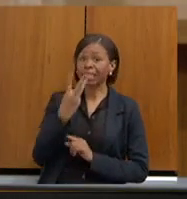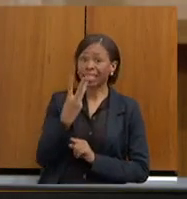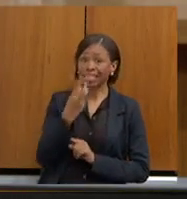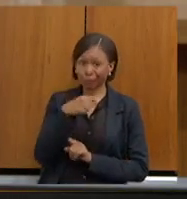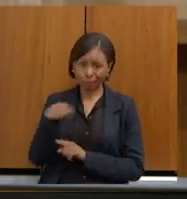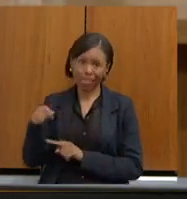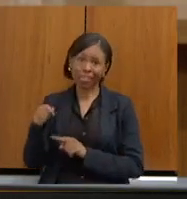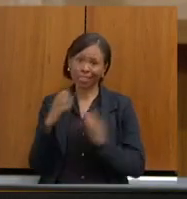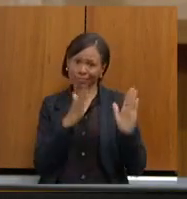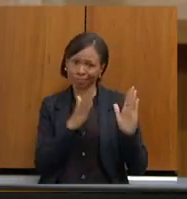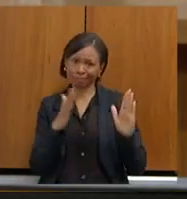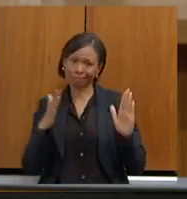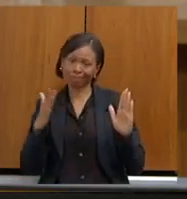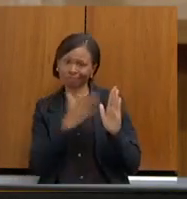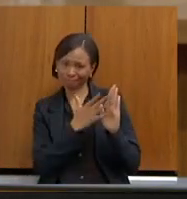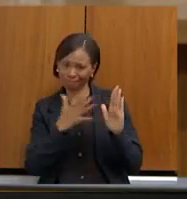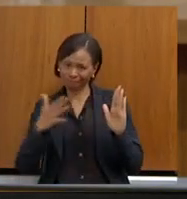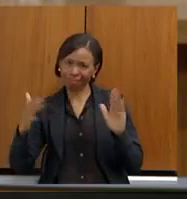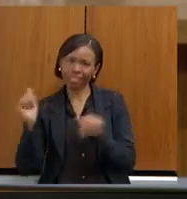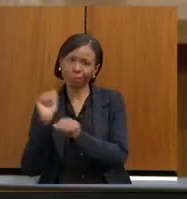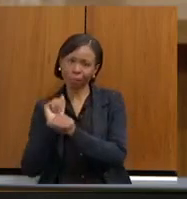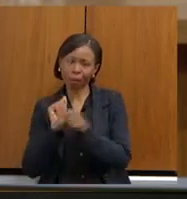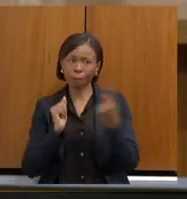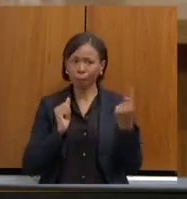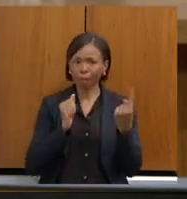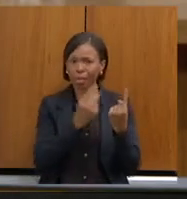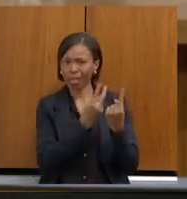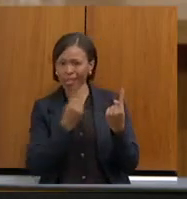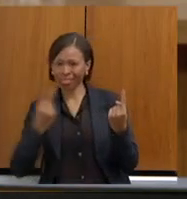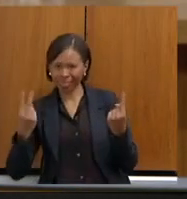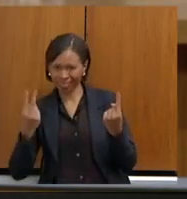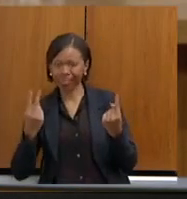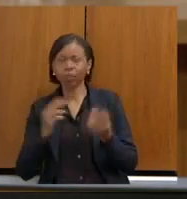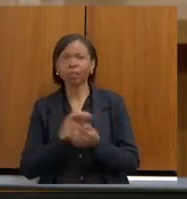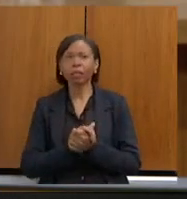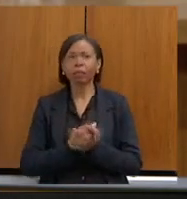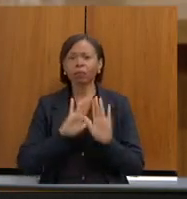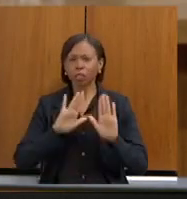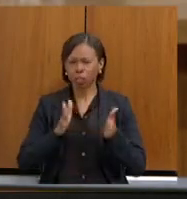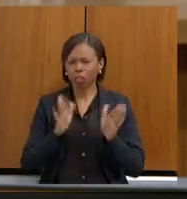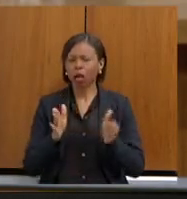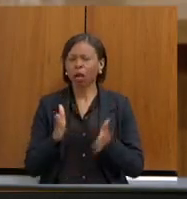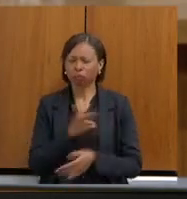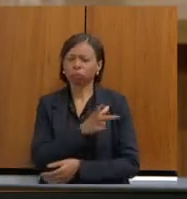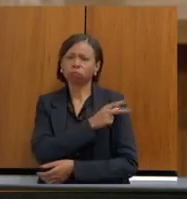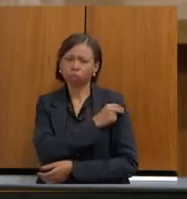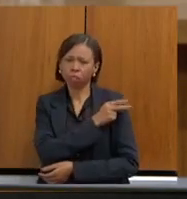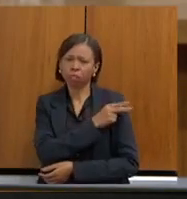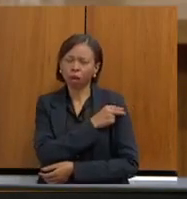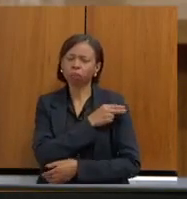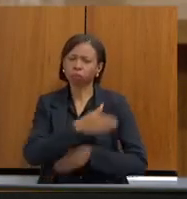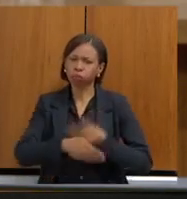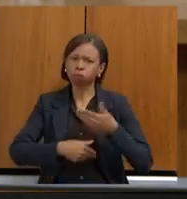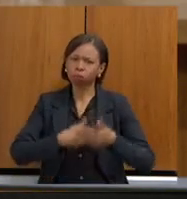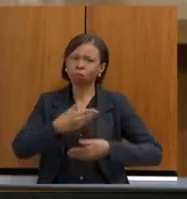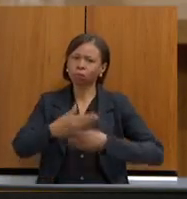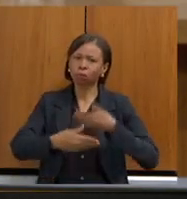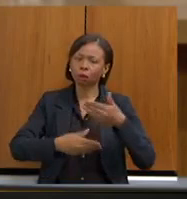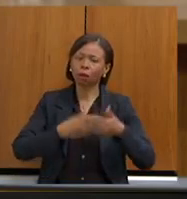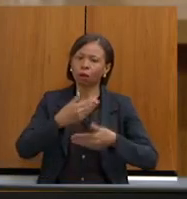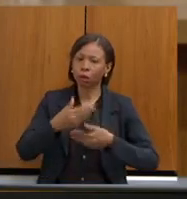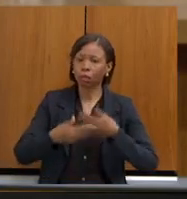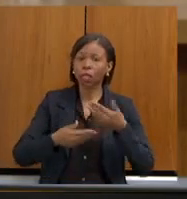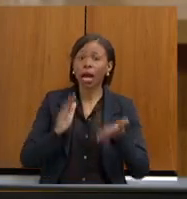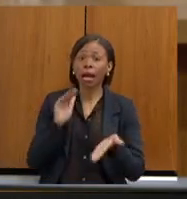vacinação ela anda a de acordo com que nós planejamos e nós entendemos que vamos